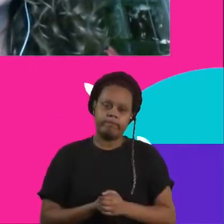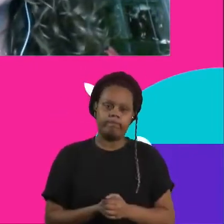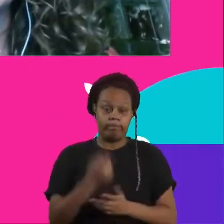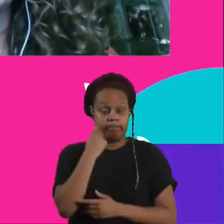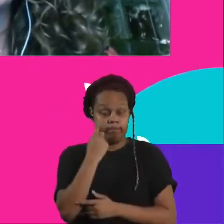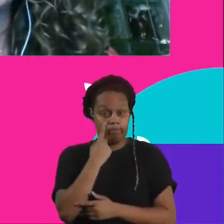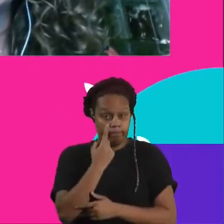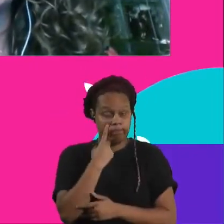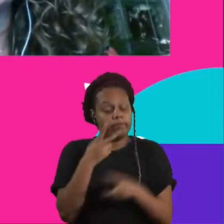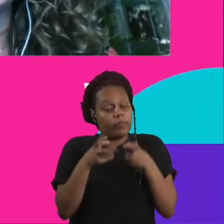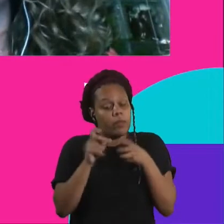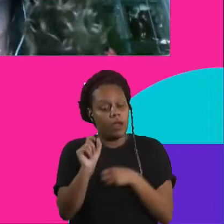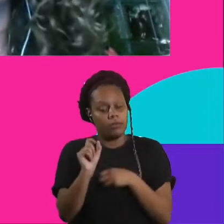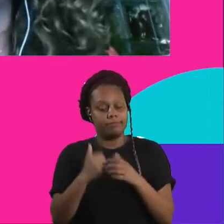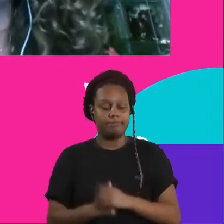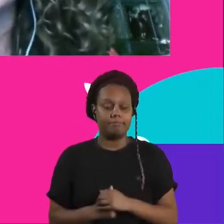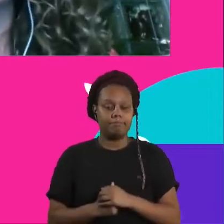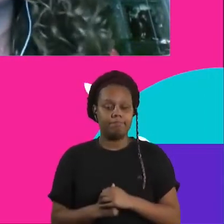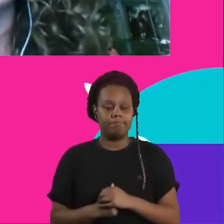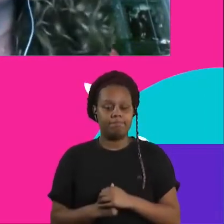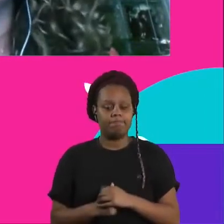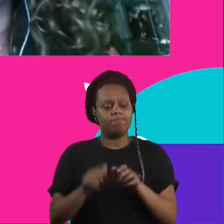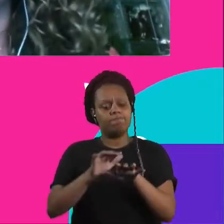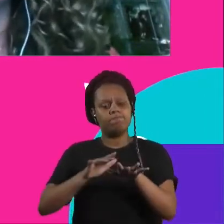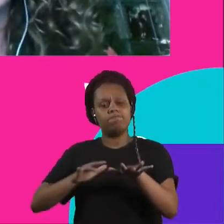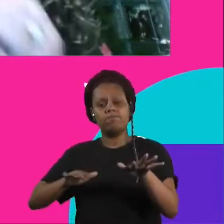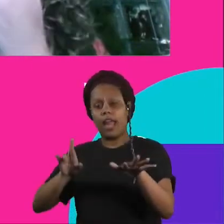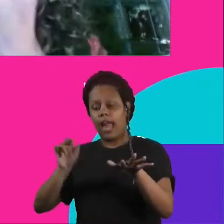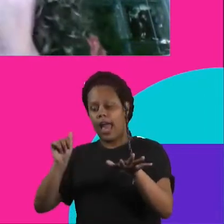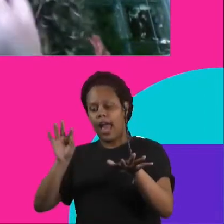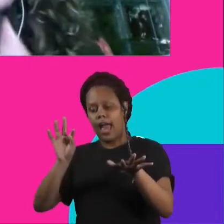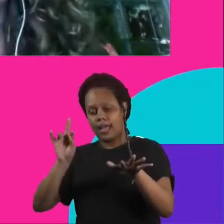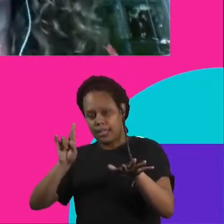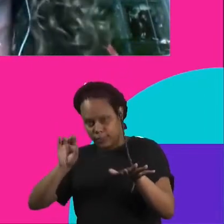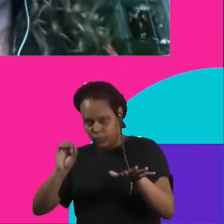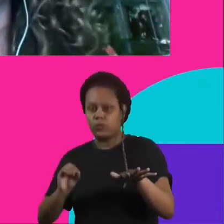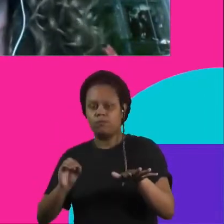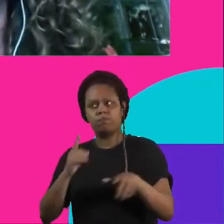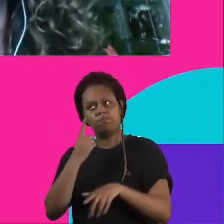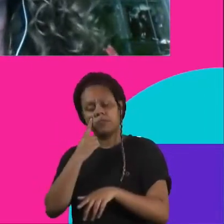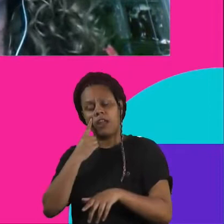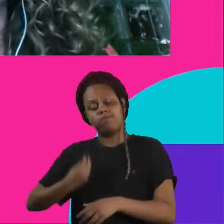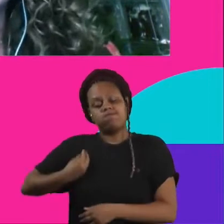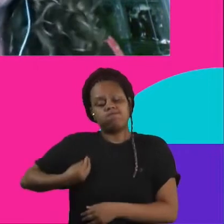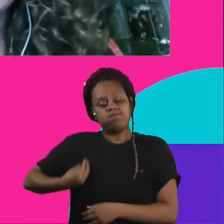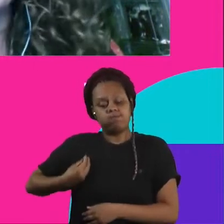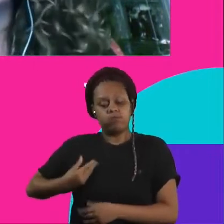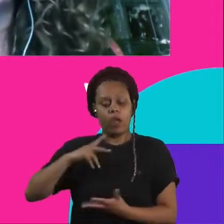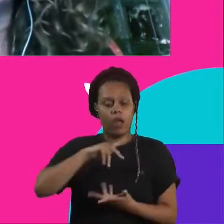quanto que temos... a gente deixa, né, esses rastros digitais contínuos, né, porque a gente vive realmente num